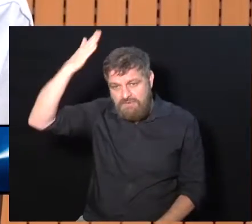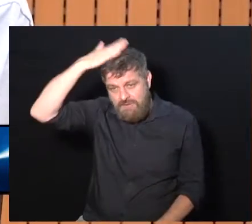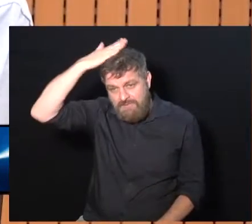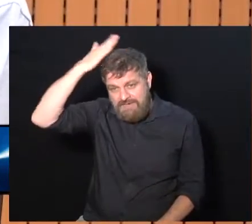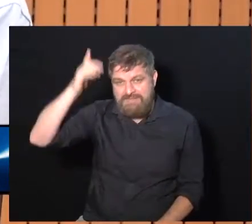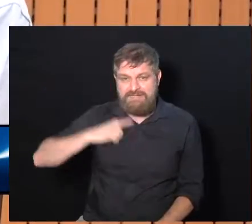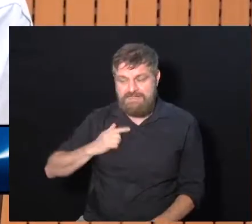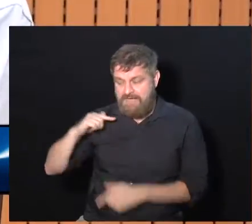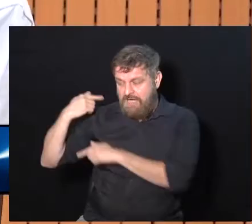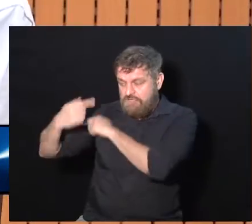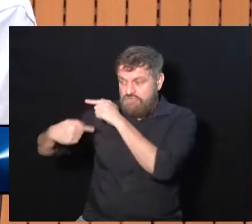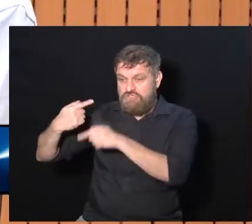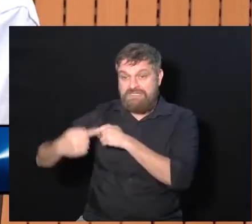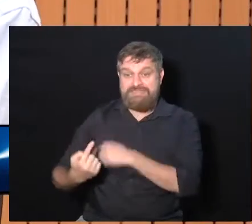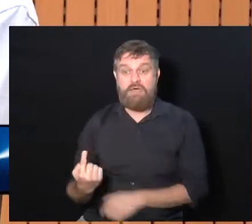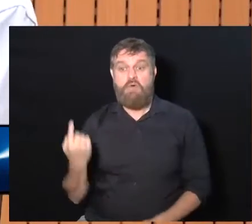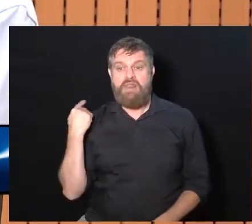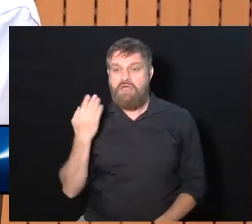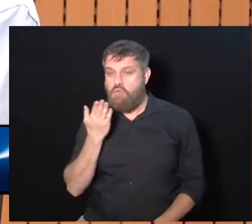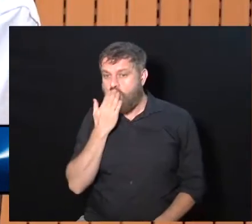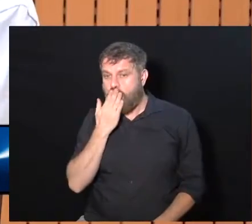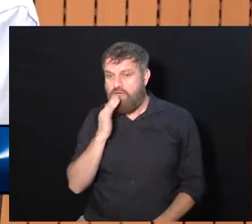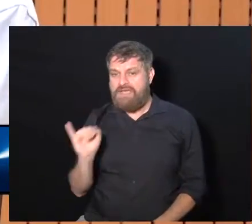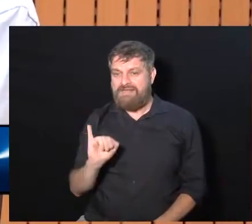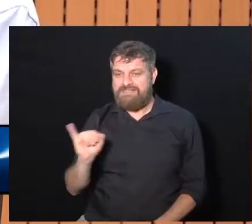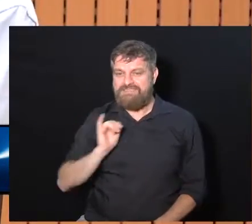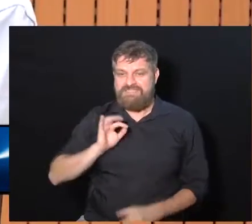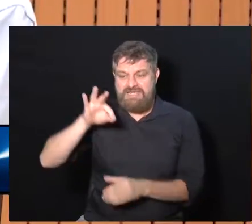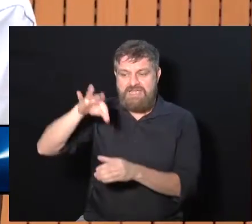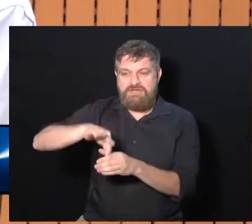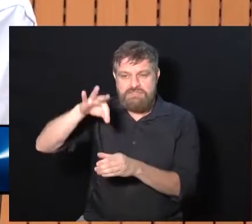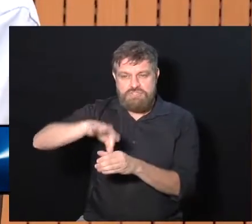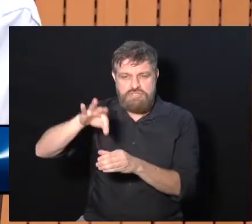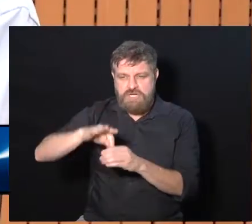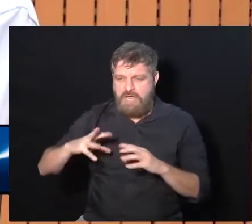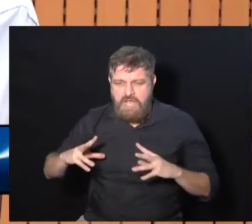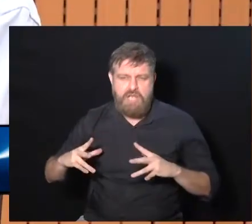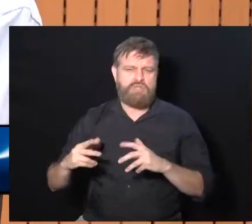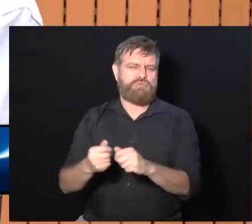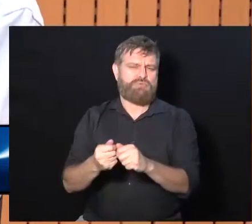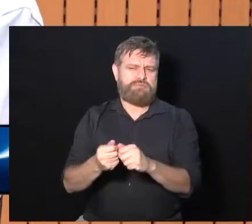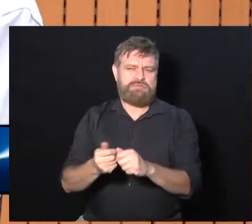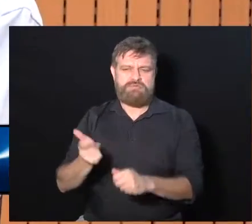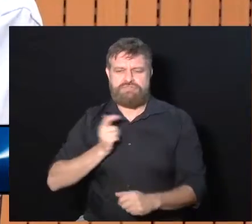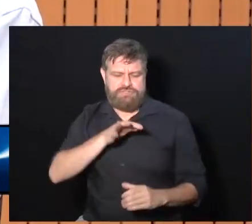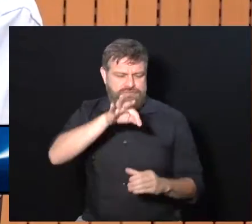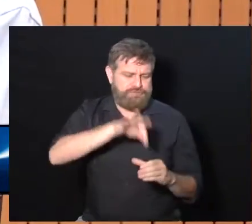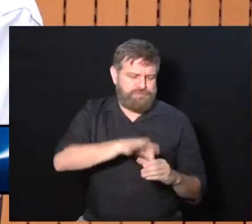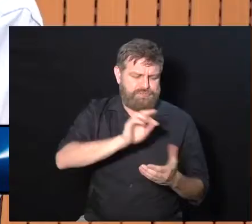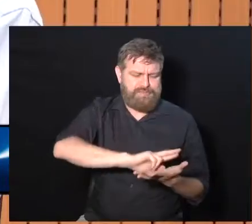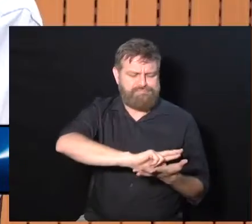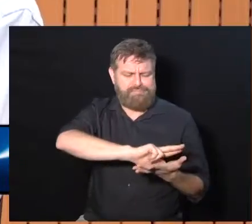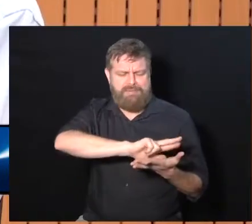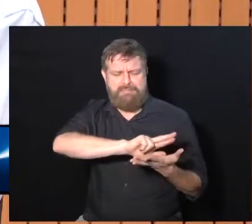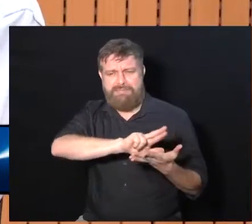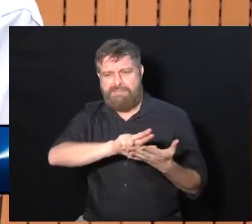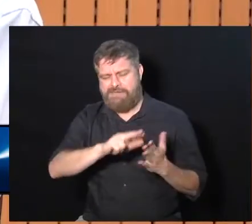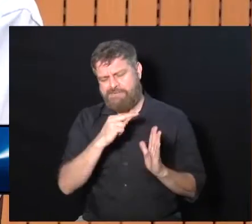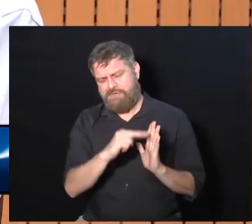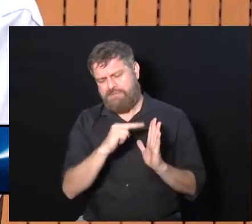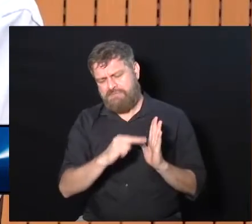índio. Então, a gente tinha um chazinho para tudo. Né? Ela tinha, né, chá de erva de Santa